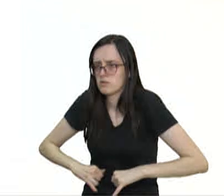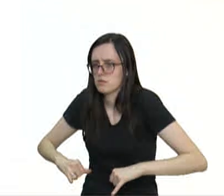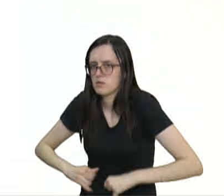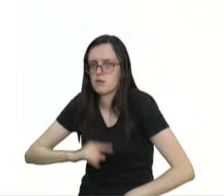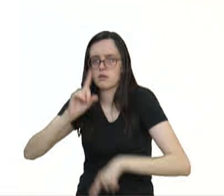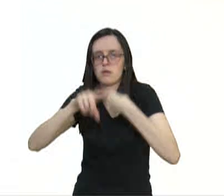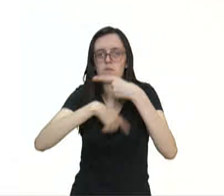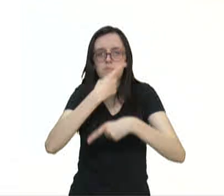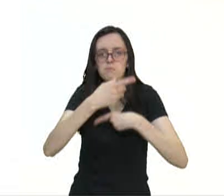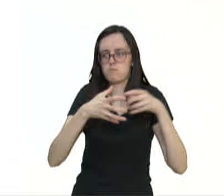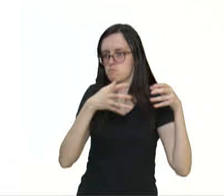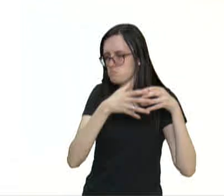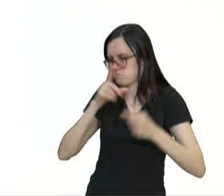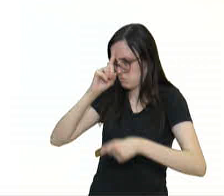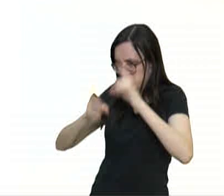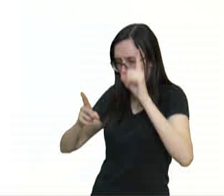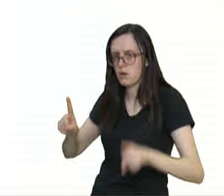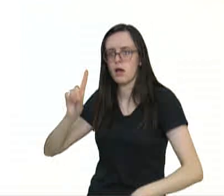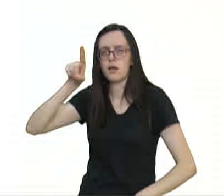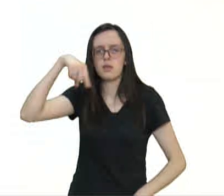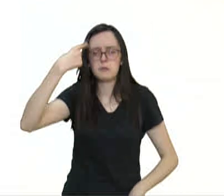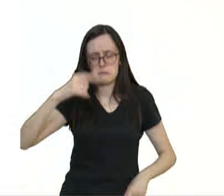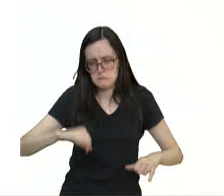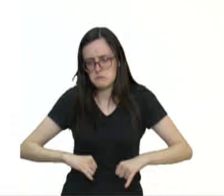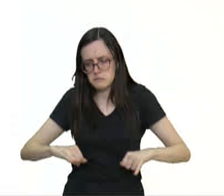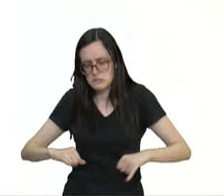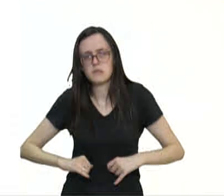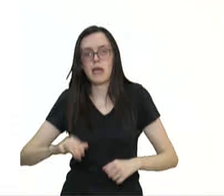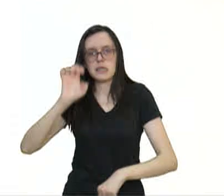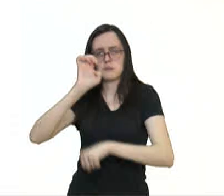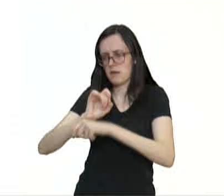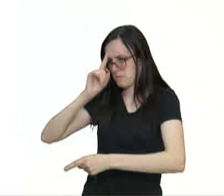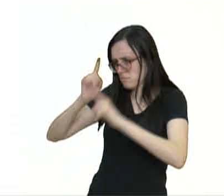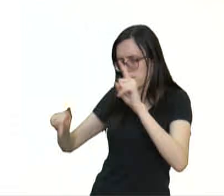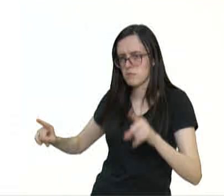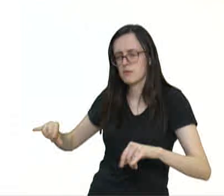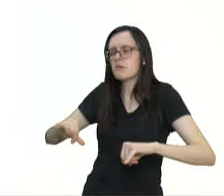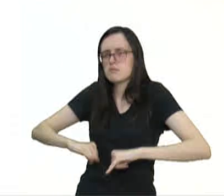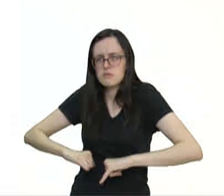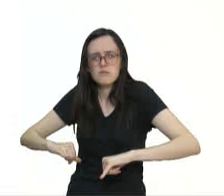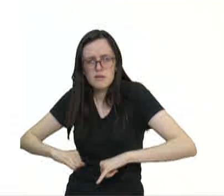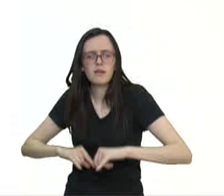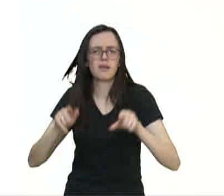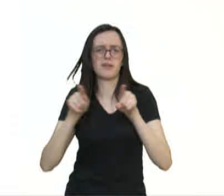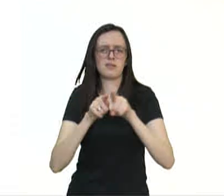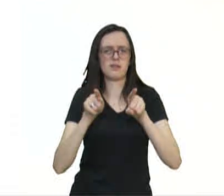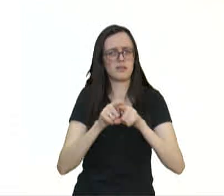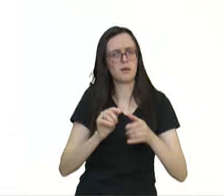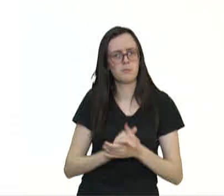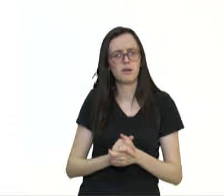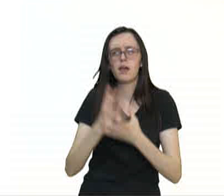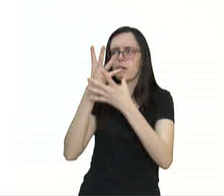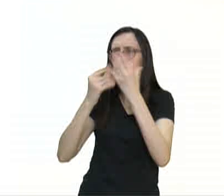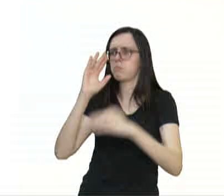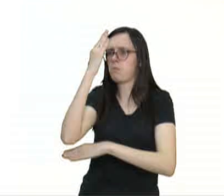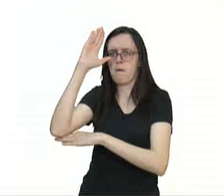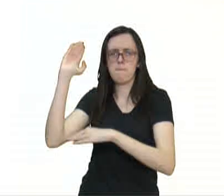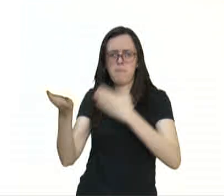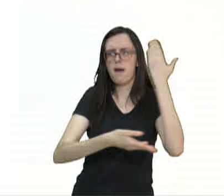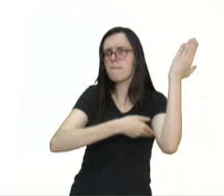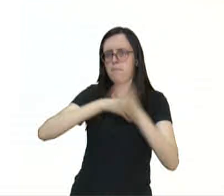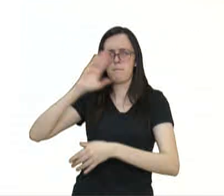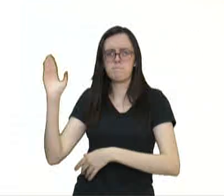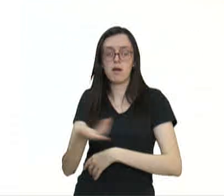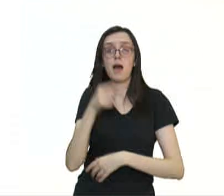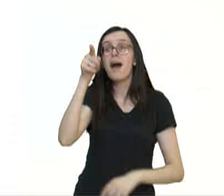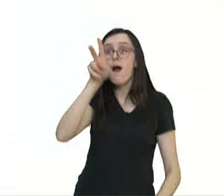pelo Estado. Além de empresas e fazendeiros que se aproveitam ilegalmente das suas terras, acabam com recursos naturais que os indígenas